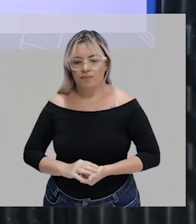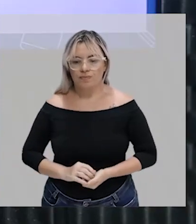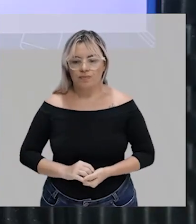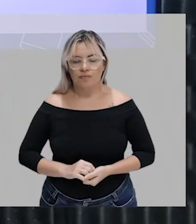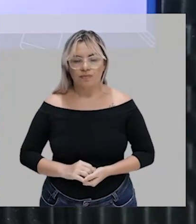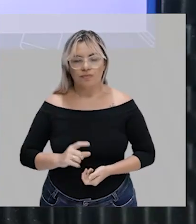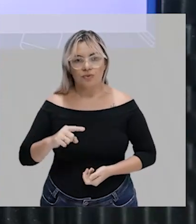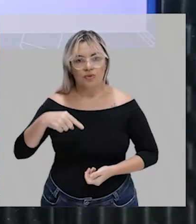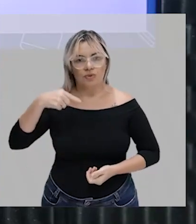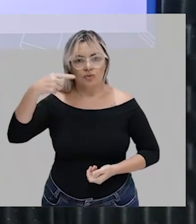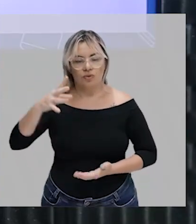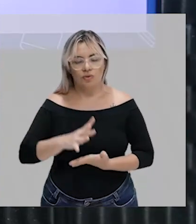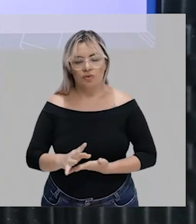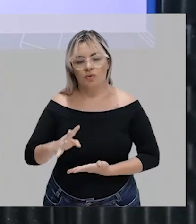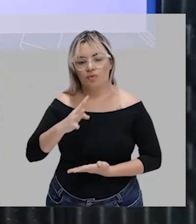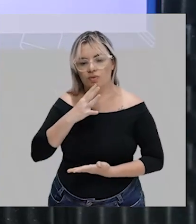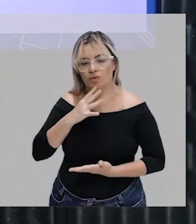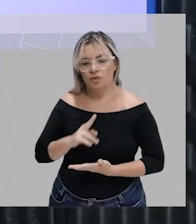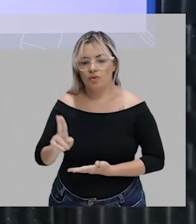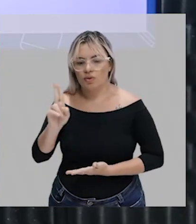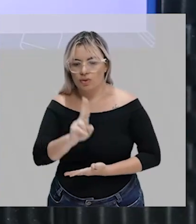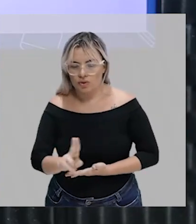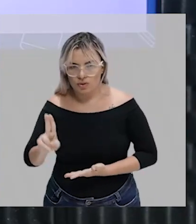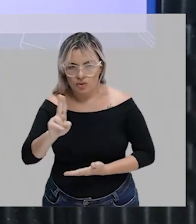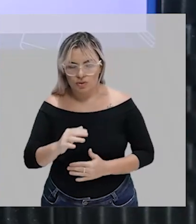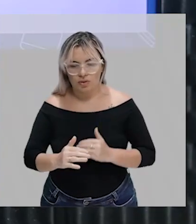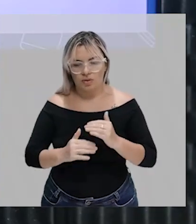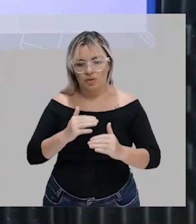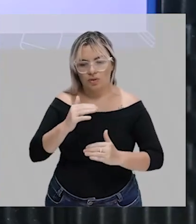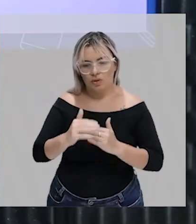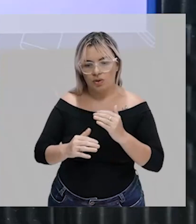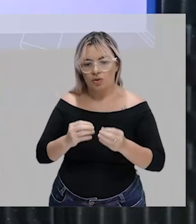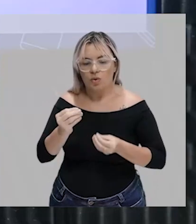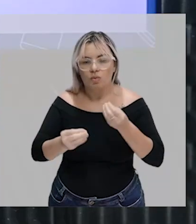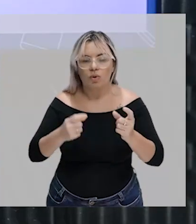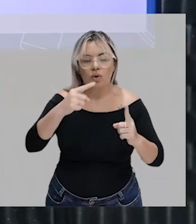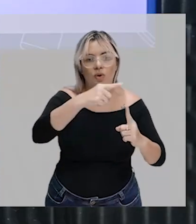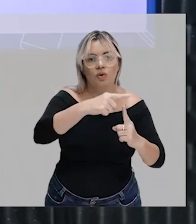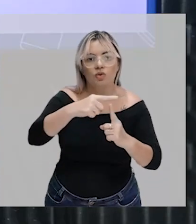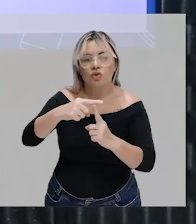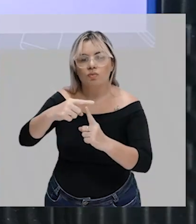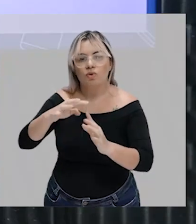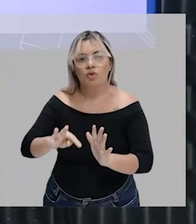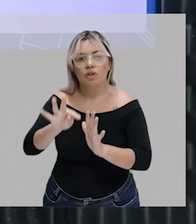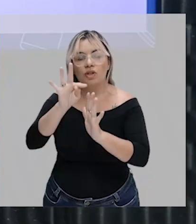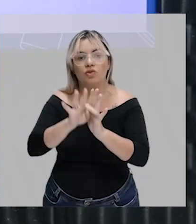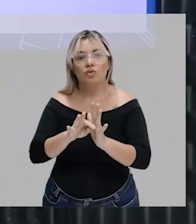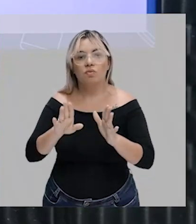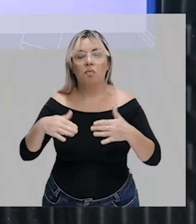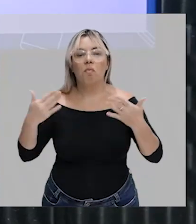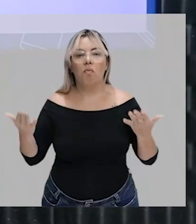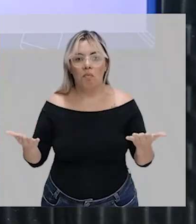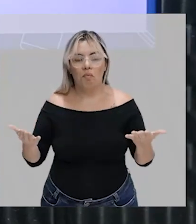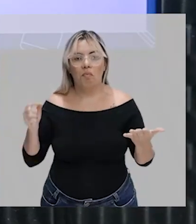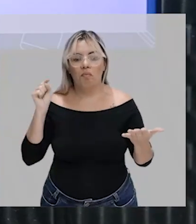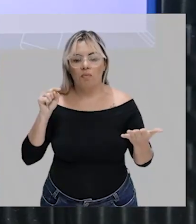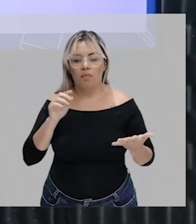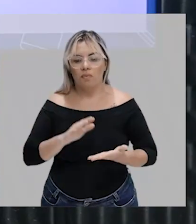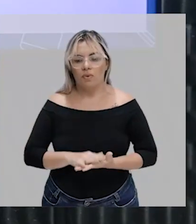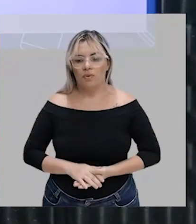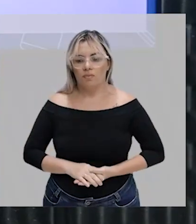conhecimentos são úteis nesse processo, como tipologia textual. Qual é o meu tipo de texto?